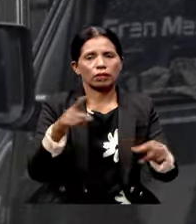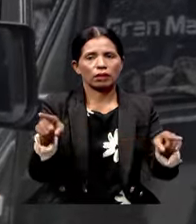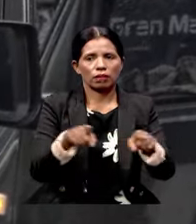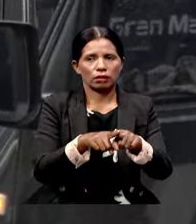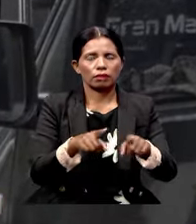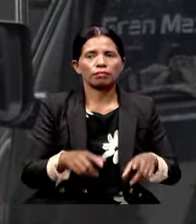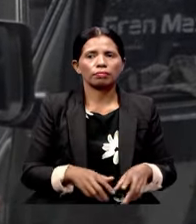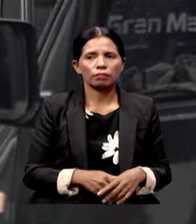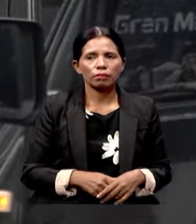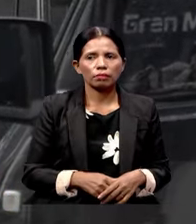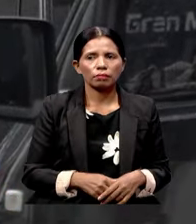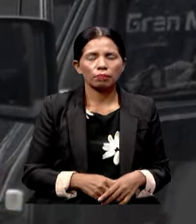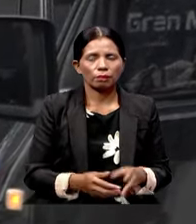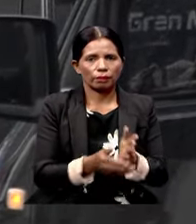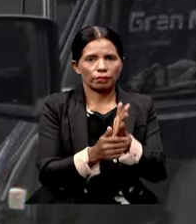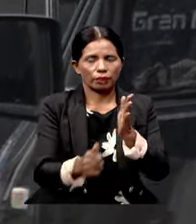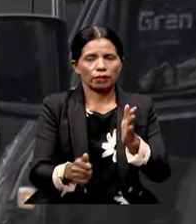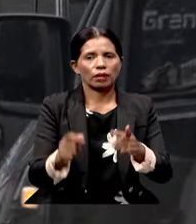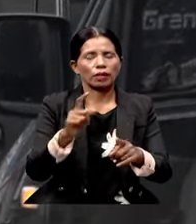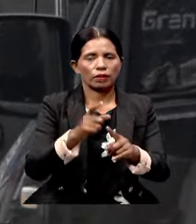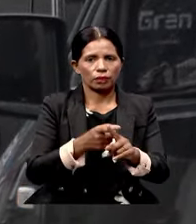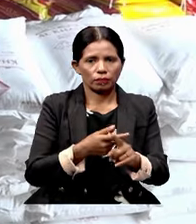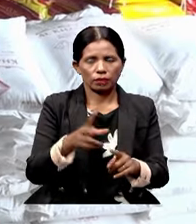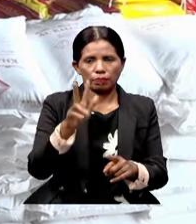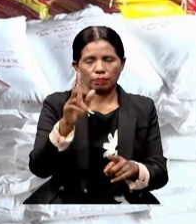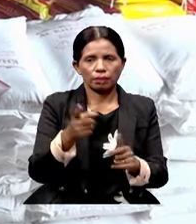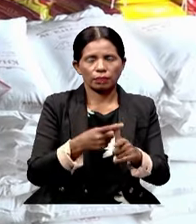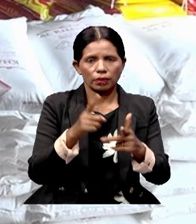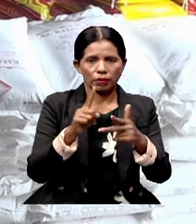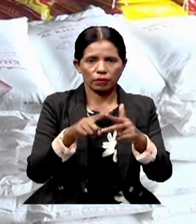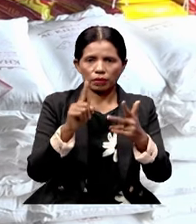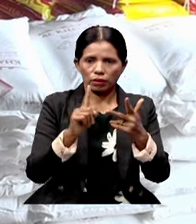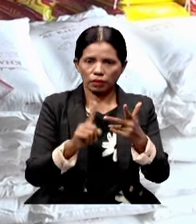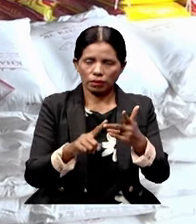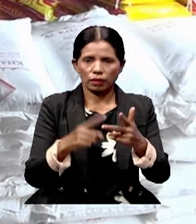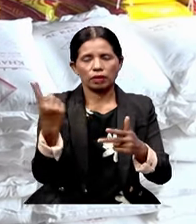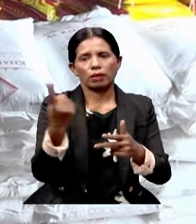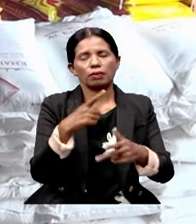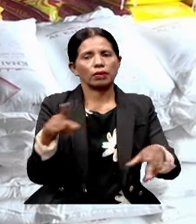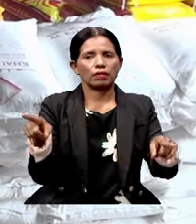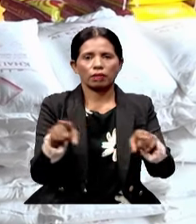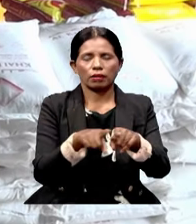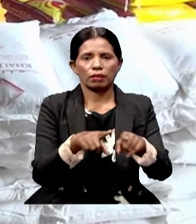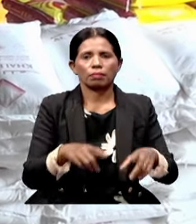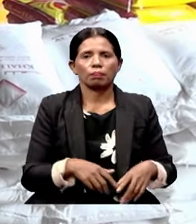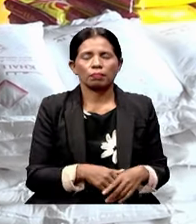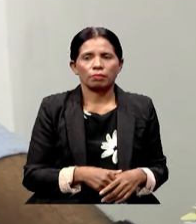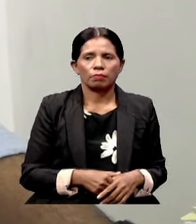mantein. Folin mina sona ia trimestre da hulu da rua no da toluk na fatin mantein.